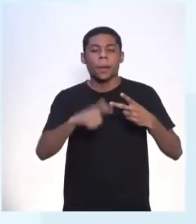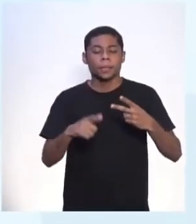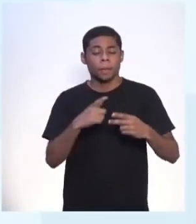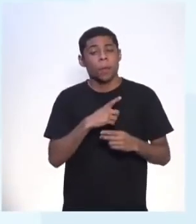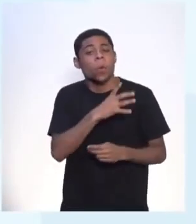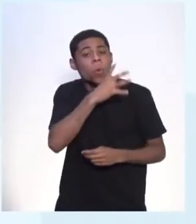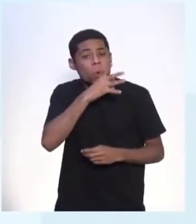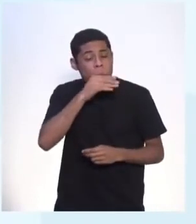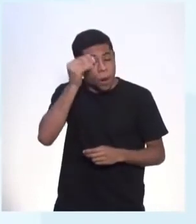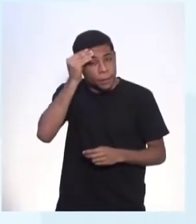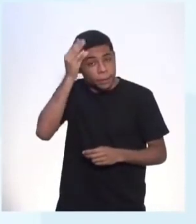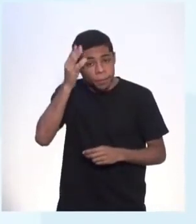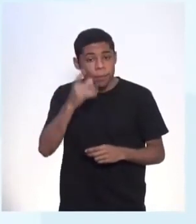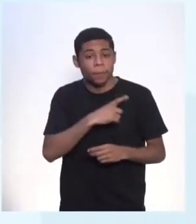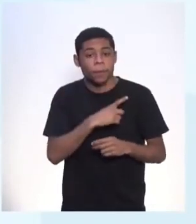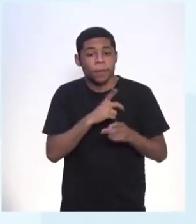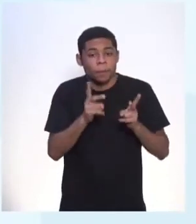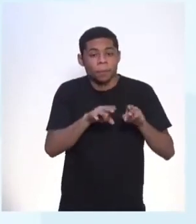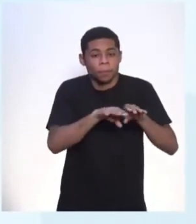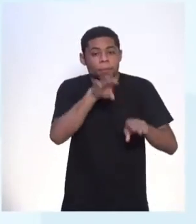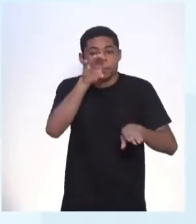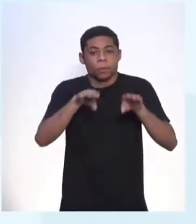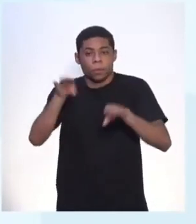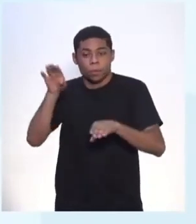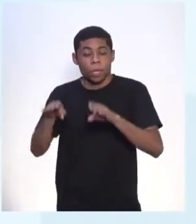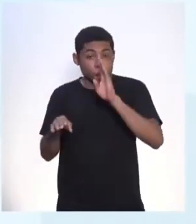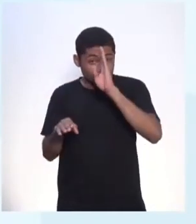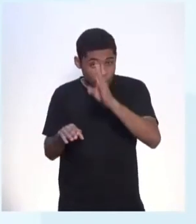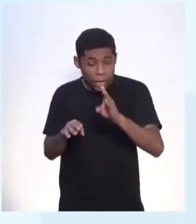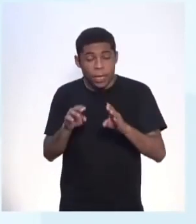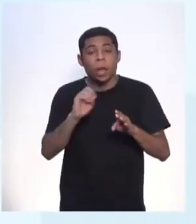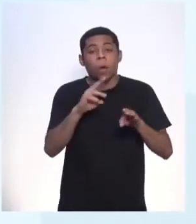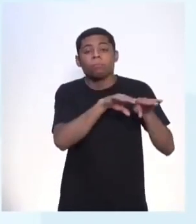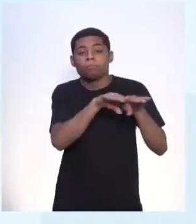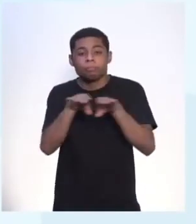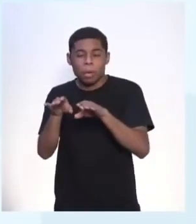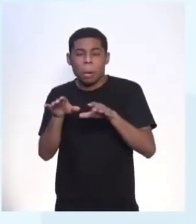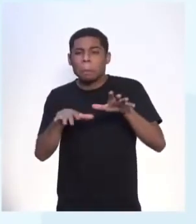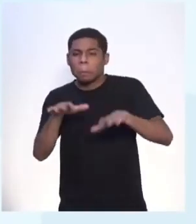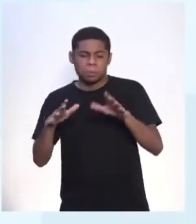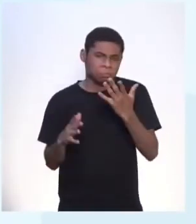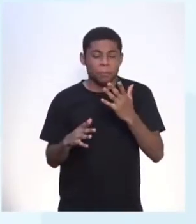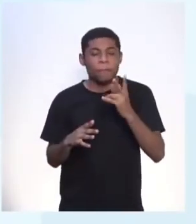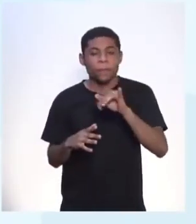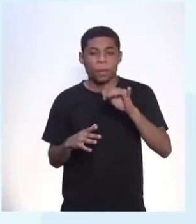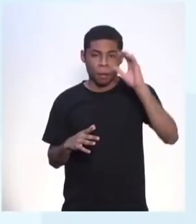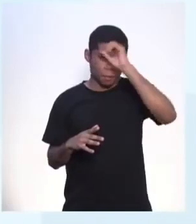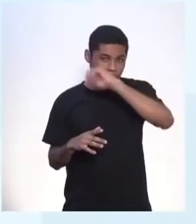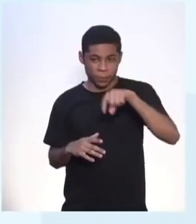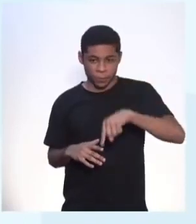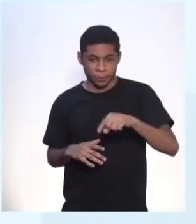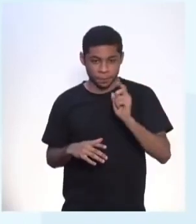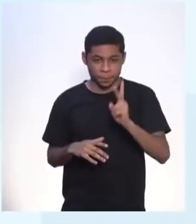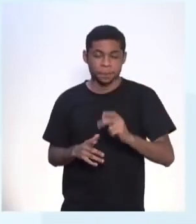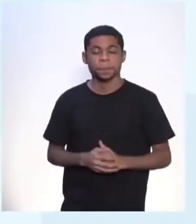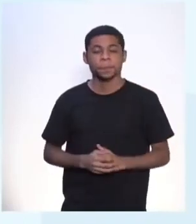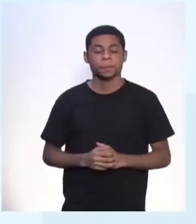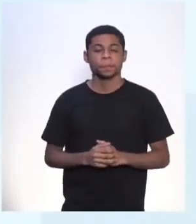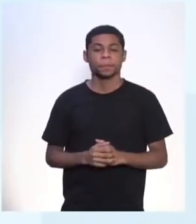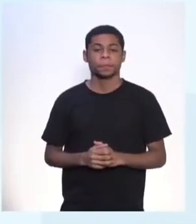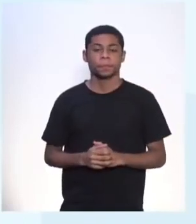problemas envolvendo grandezas diretamente e inversamente proporcionais, naturalmente aí aparecendo sempre a questão da